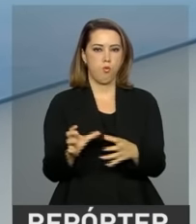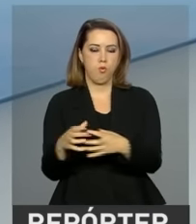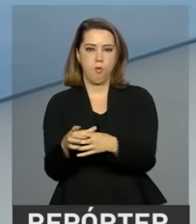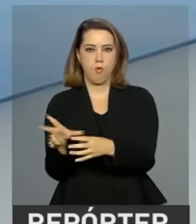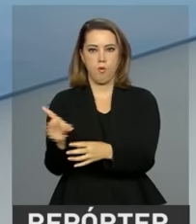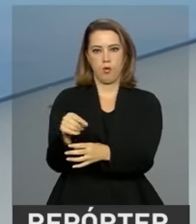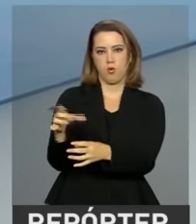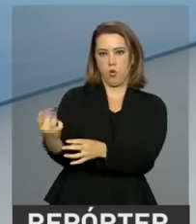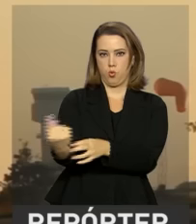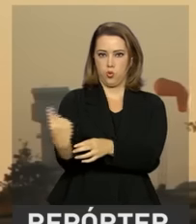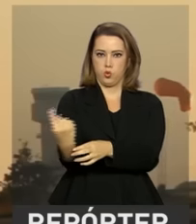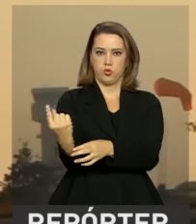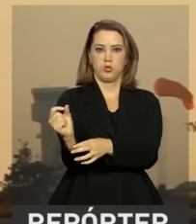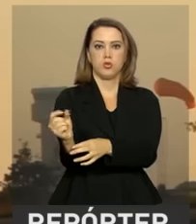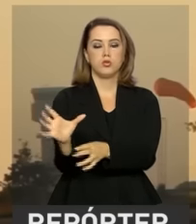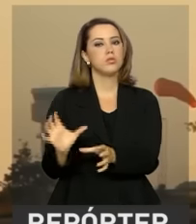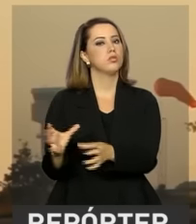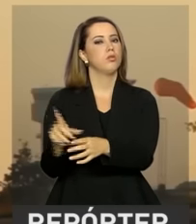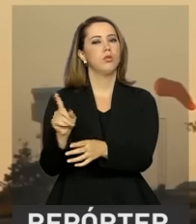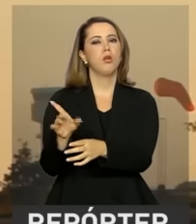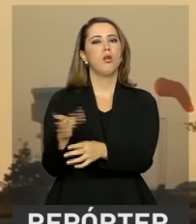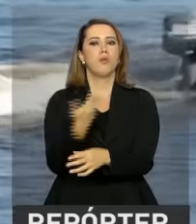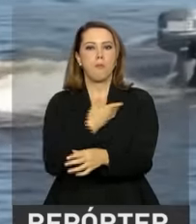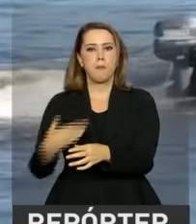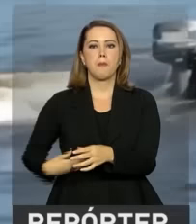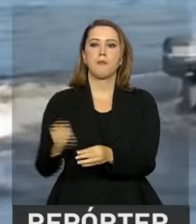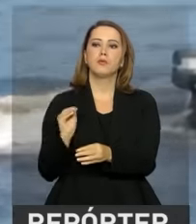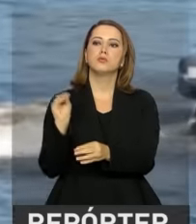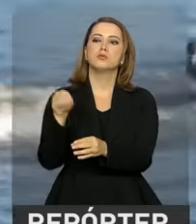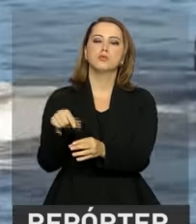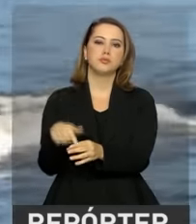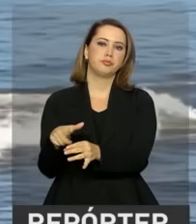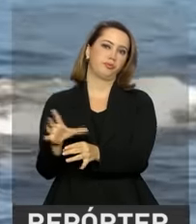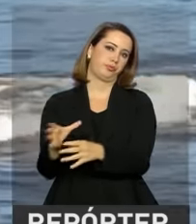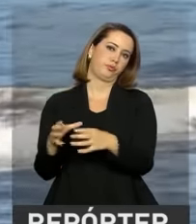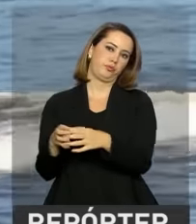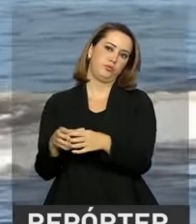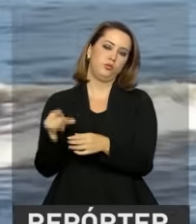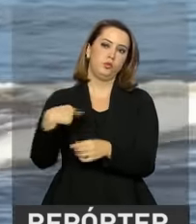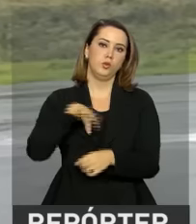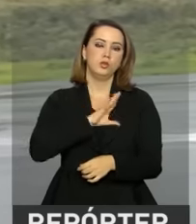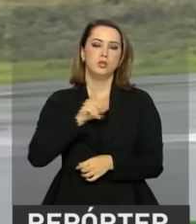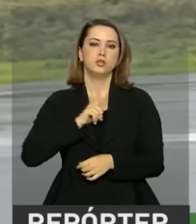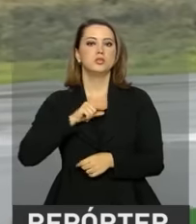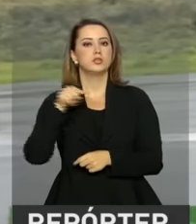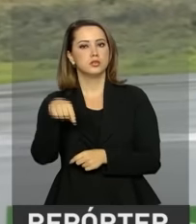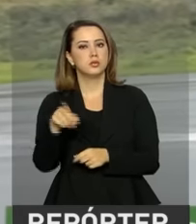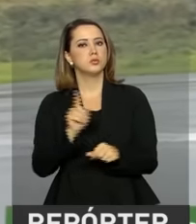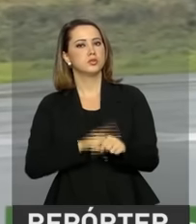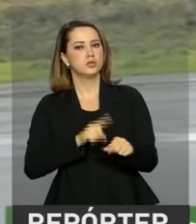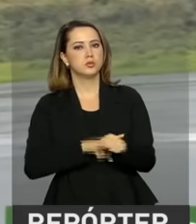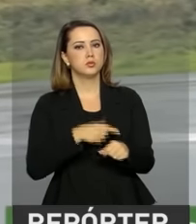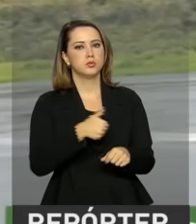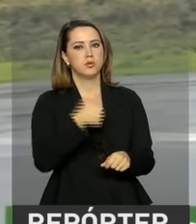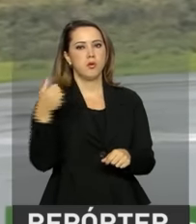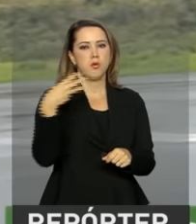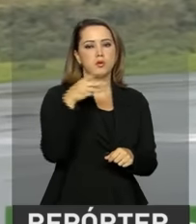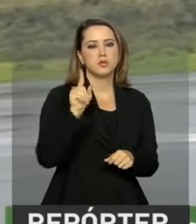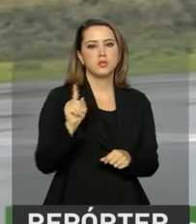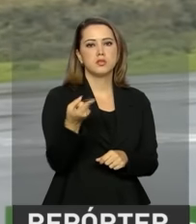área de Fronteira a presença do estado brasileiro nós temos neste momento aproximadamente 3000 hom das